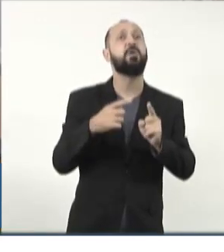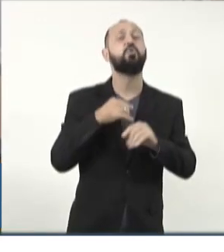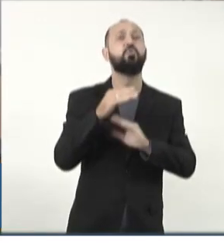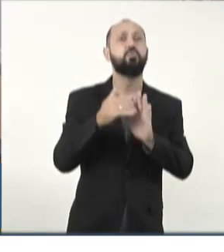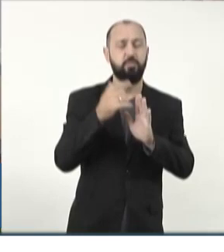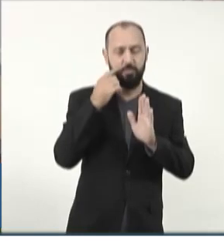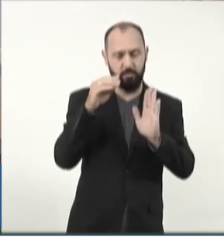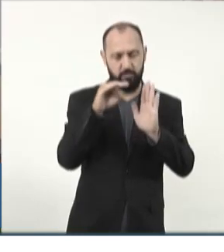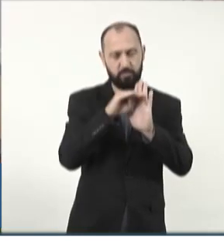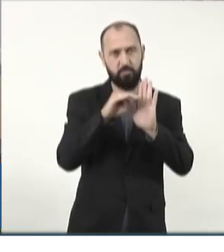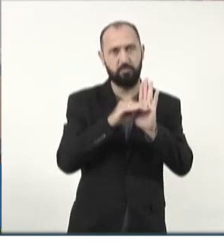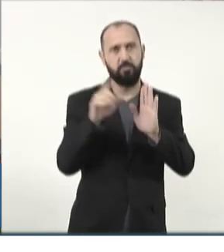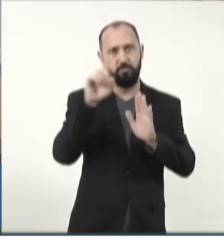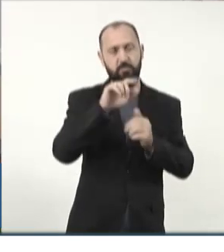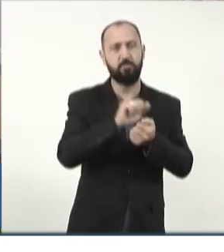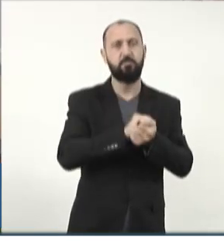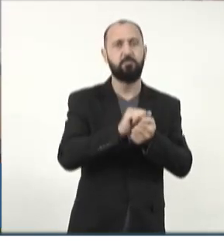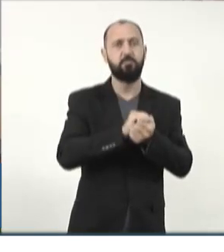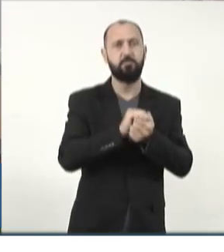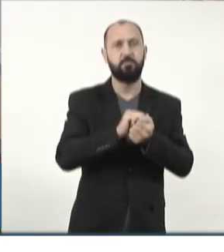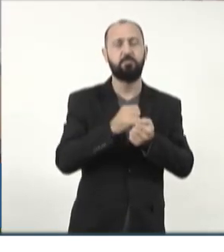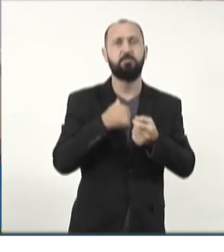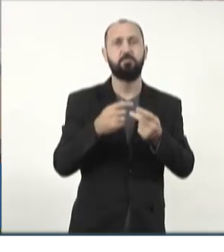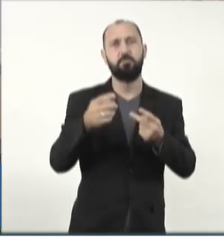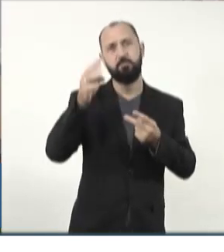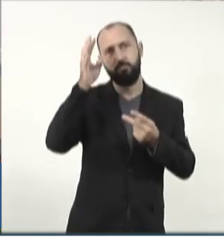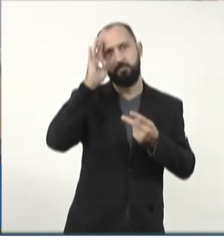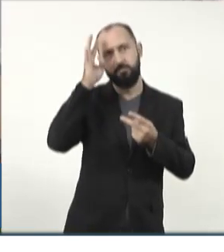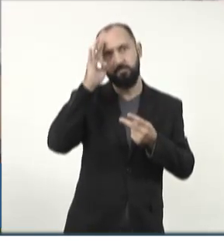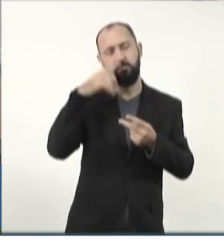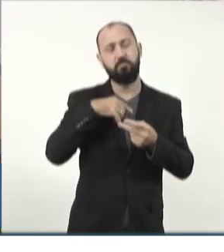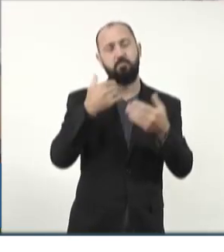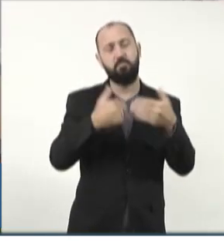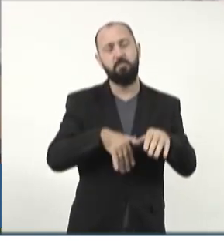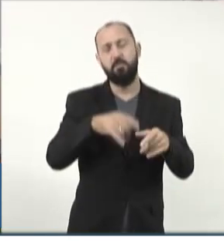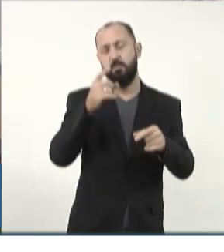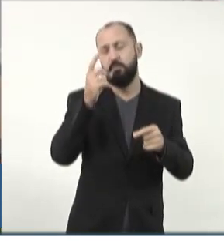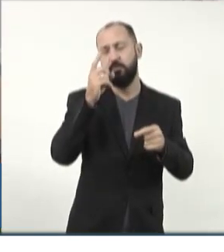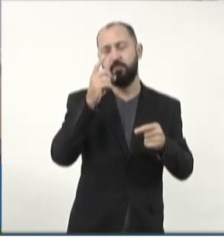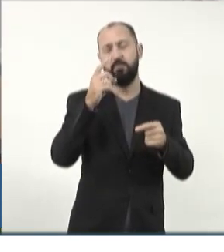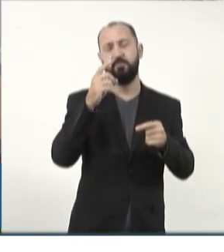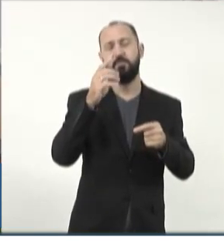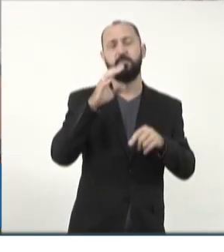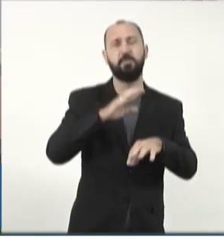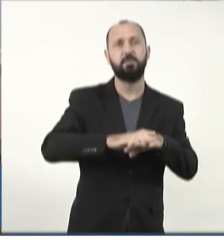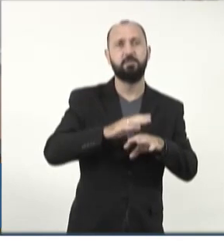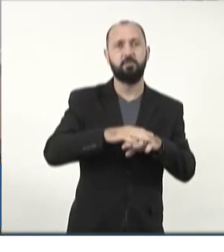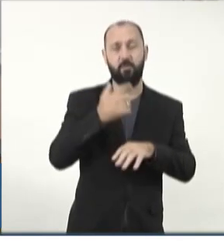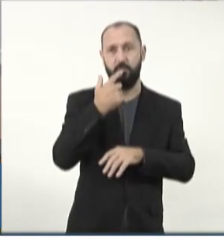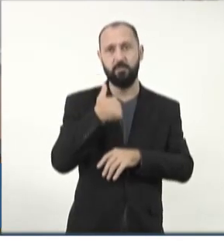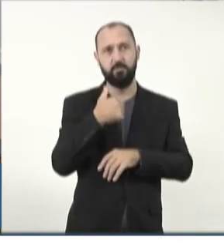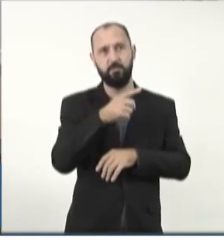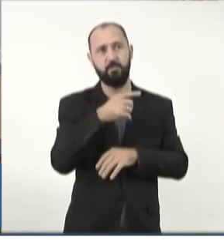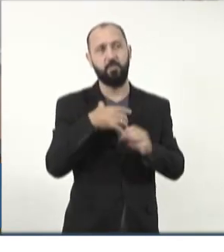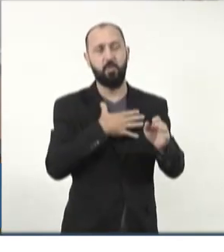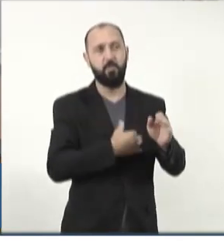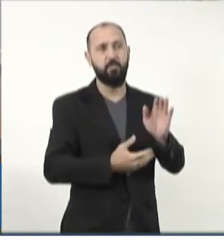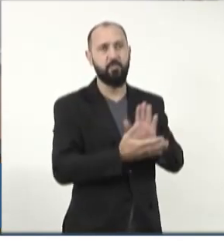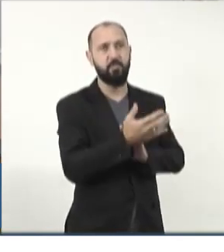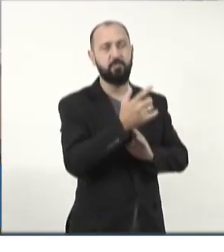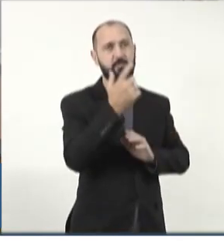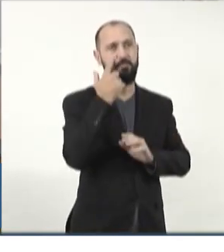tudo está aqui. Hoje é o dia de lavar roupa. Nossa, na quarta-feira tem prova de matemática. O Antônio não está indo bem. Eu estou falando de mim, que meu filho está